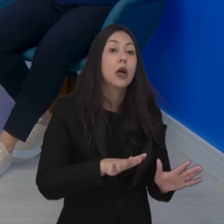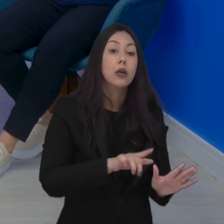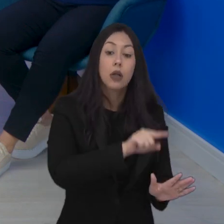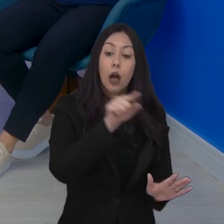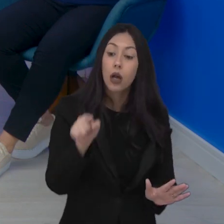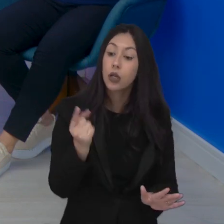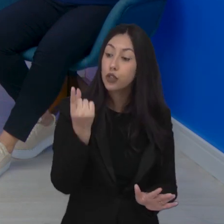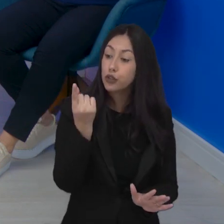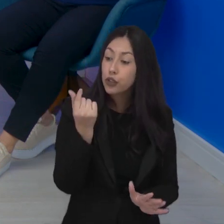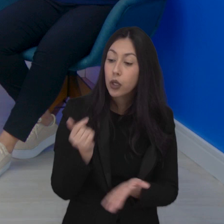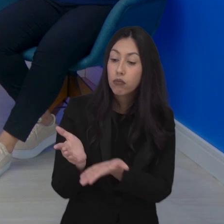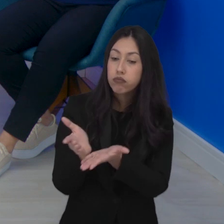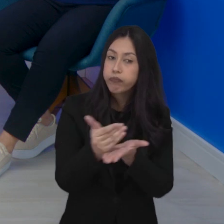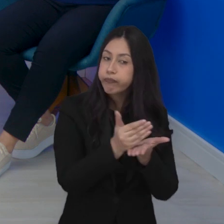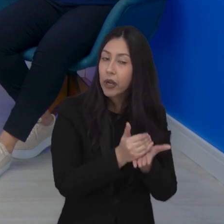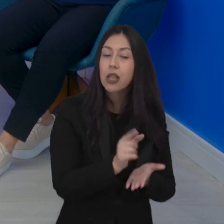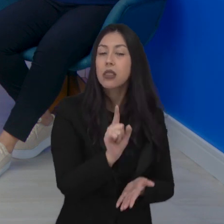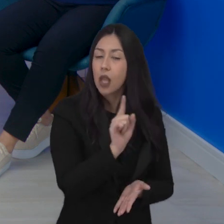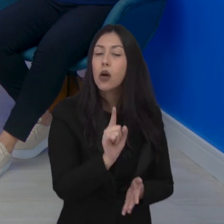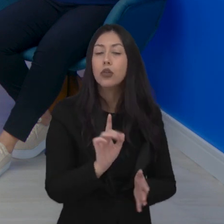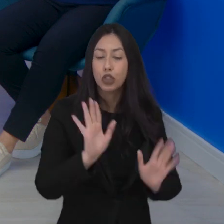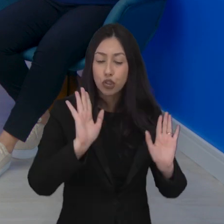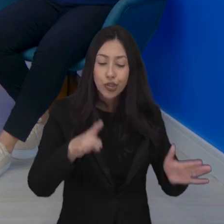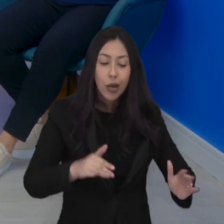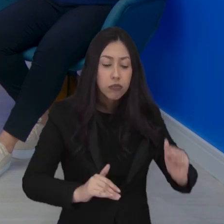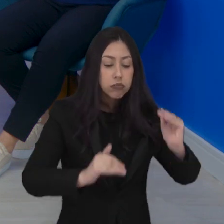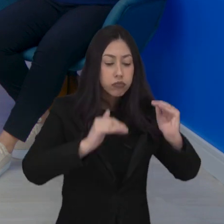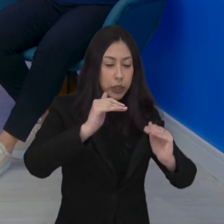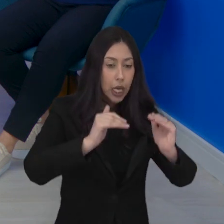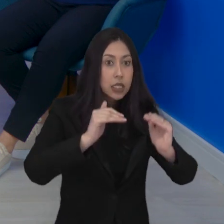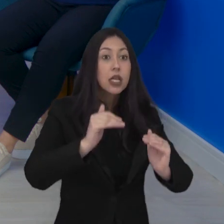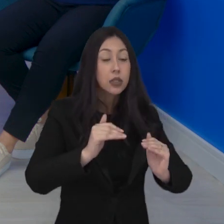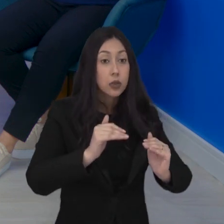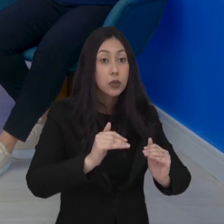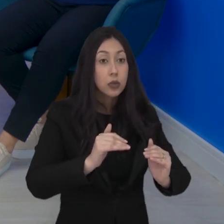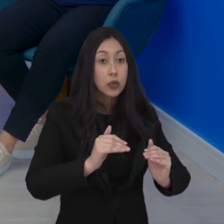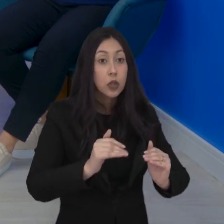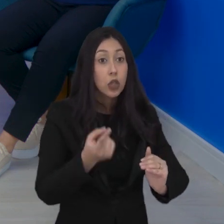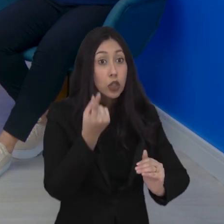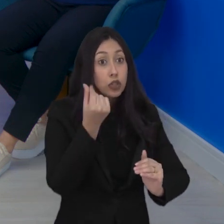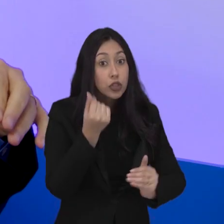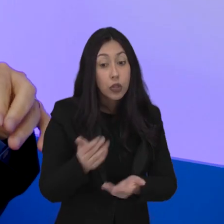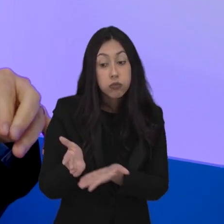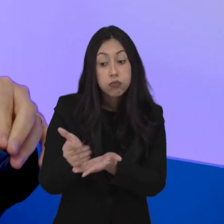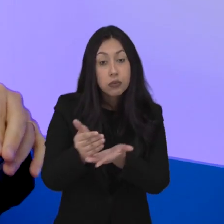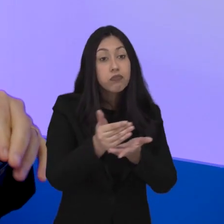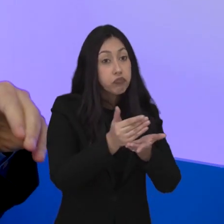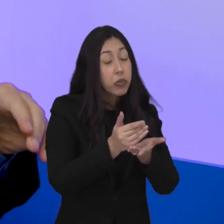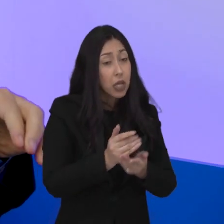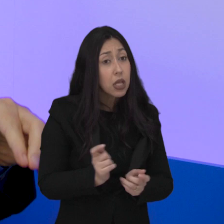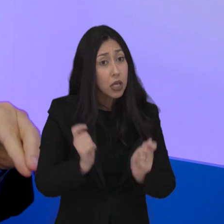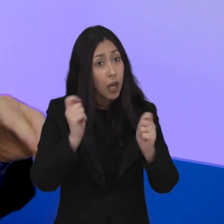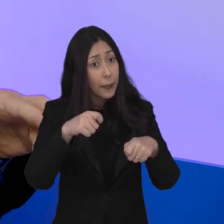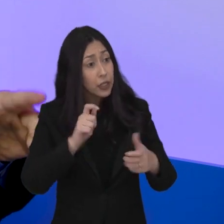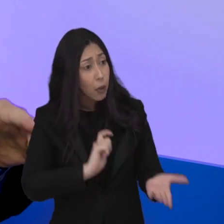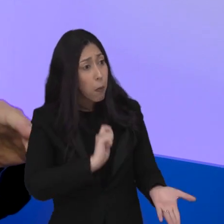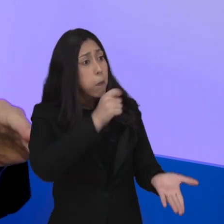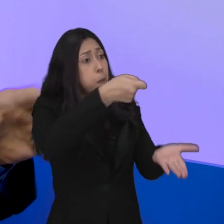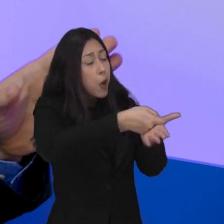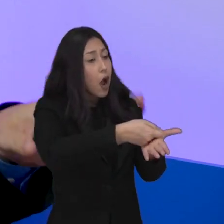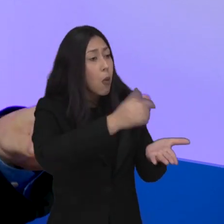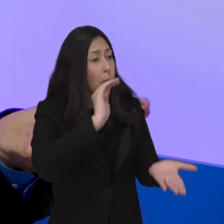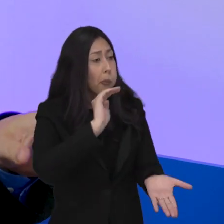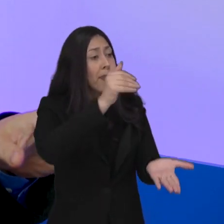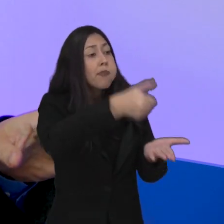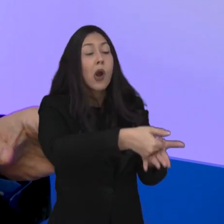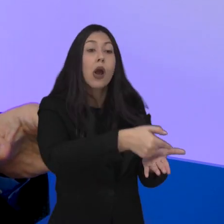líquidas correntes e as despesas obrigatórias, não. Isso há um empate. O volume de receitas que o governo arrecada, ele é suficiente para cobrir as despesas